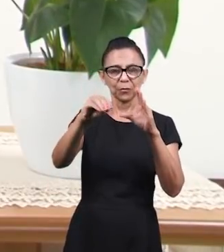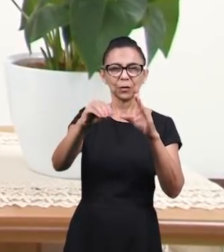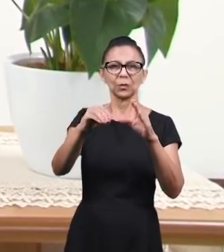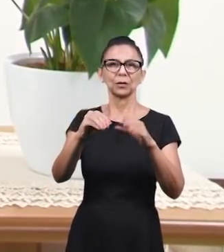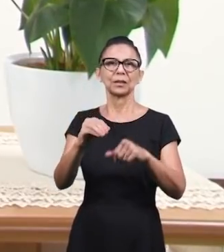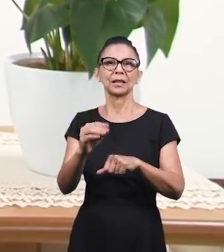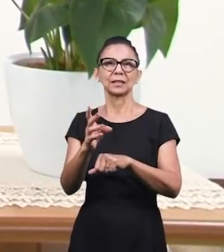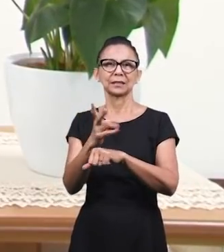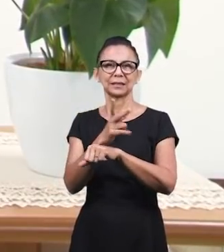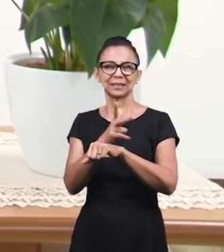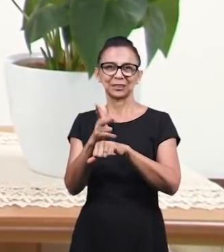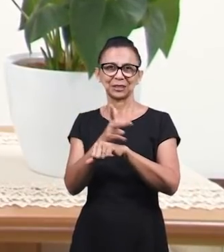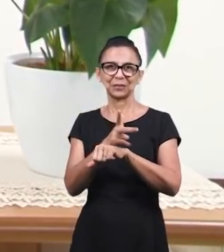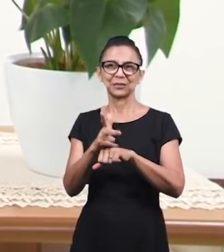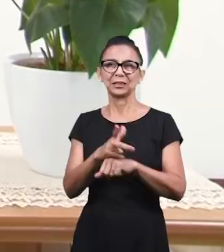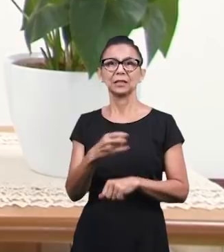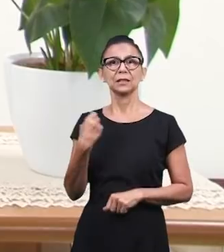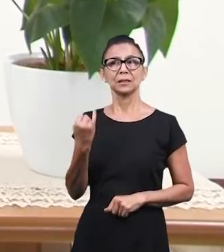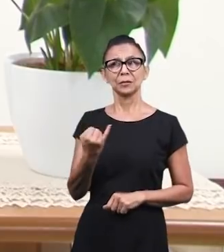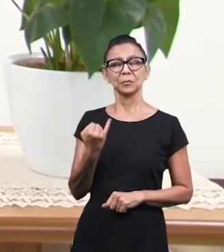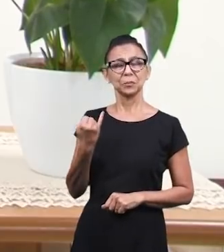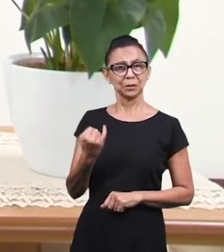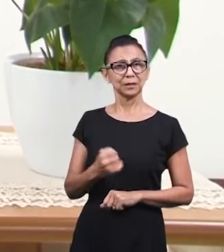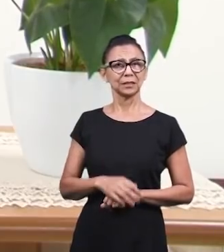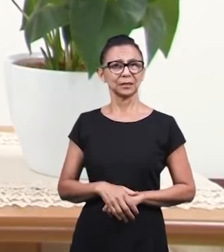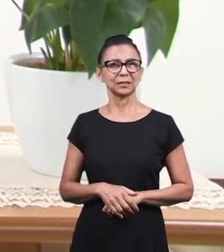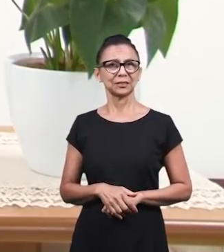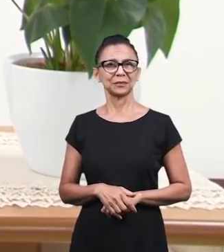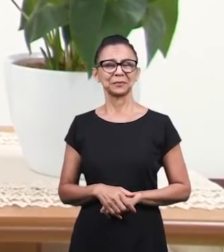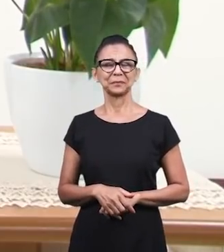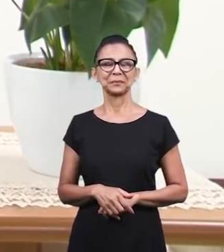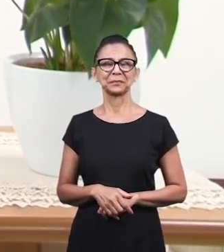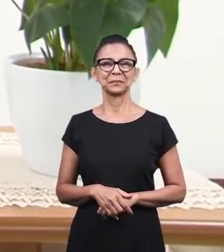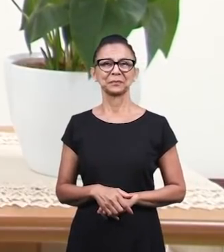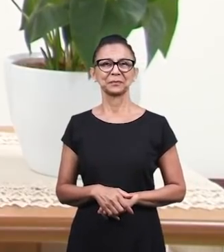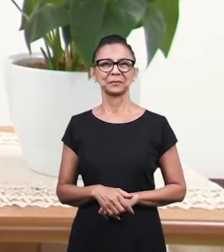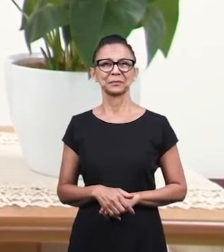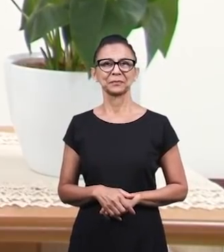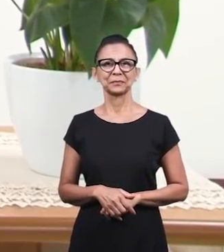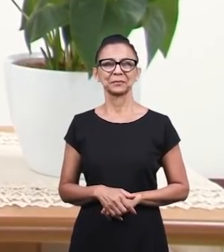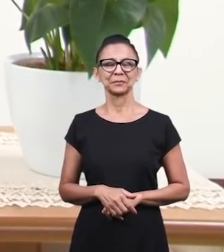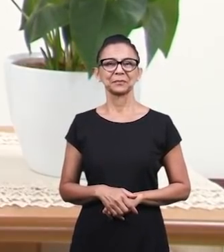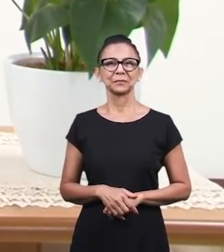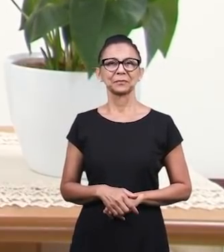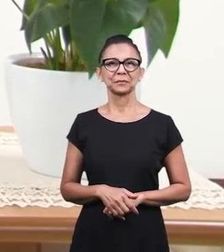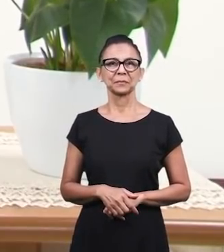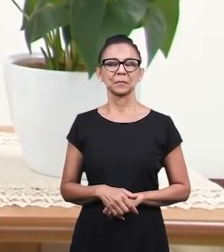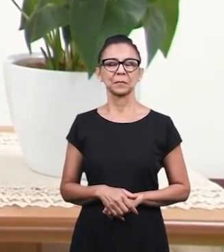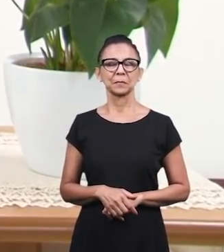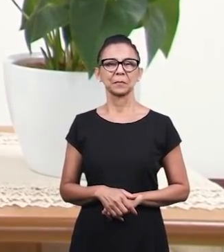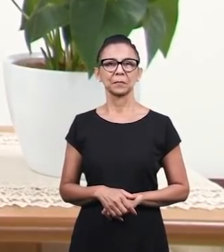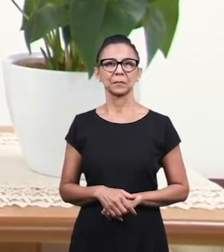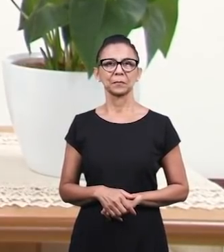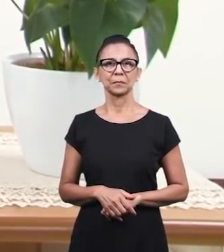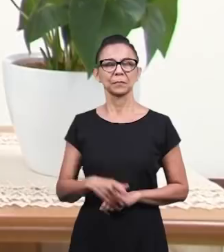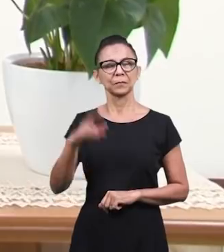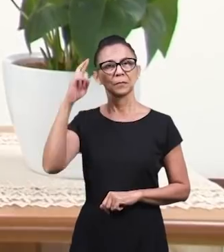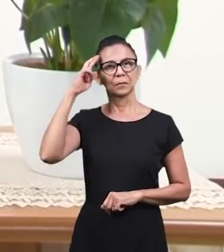É muito importante porque nos alegramos muito em ver a participação dos irmãos. Vamos orar então, terminando esta